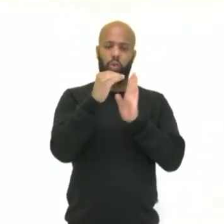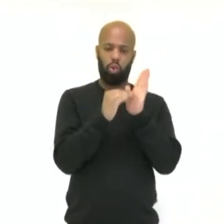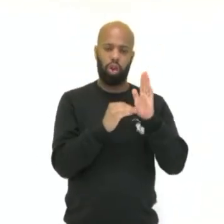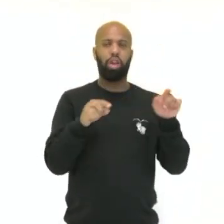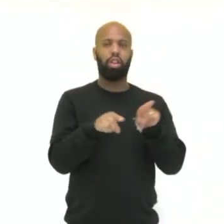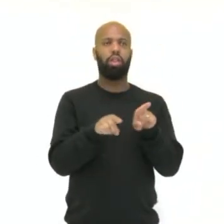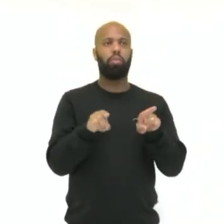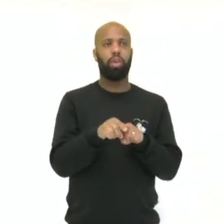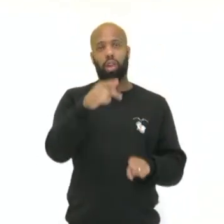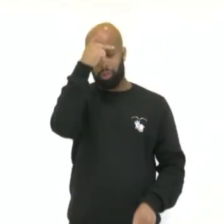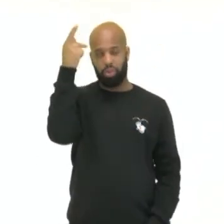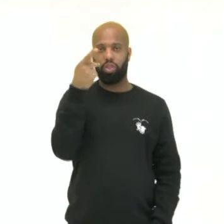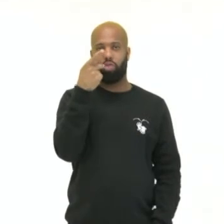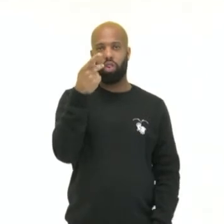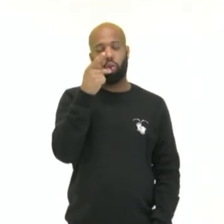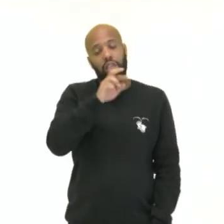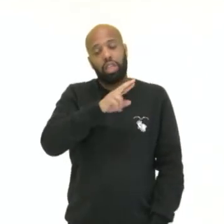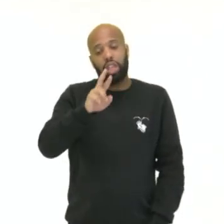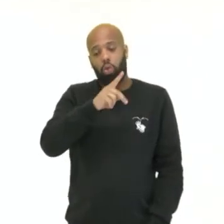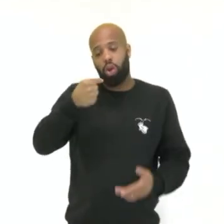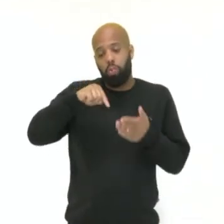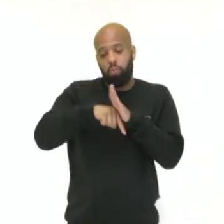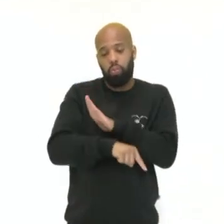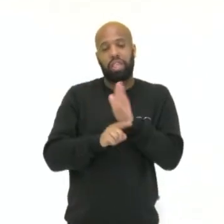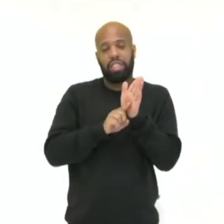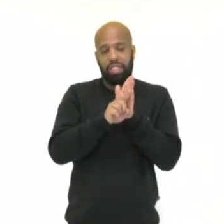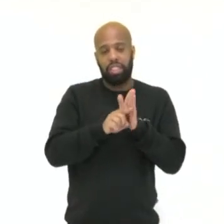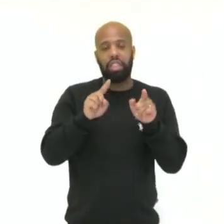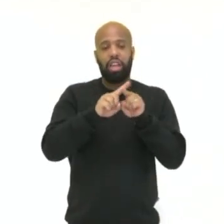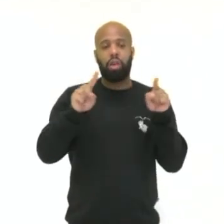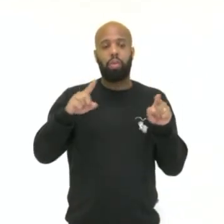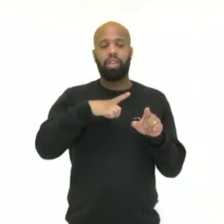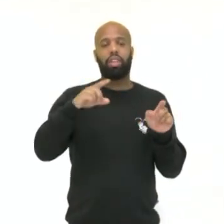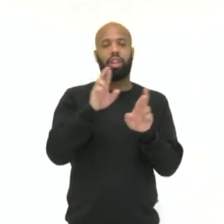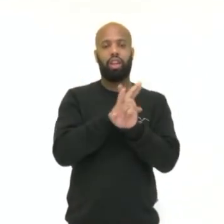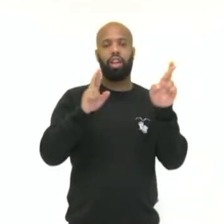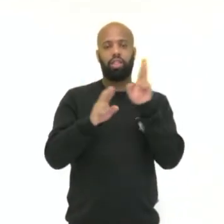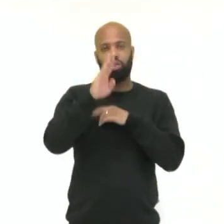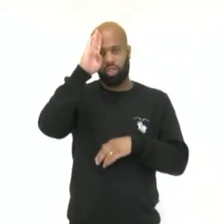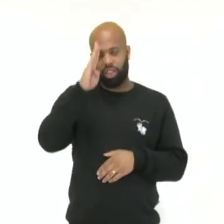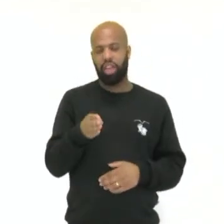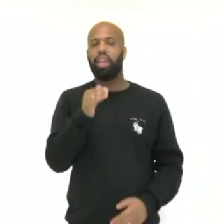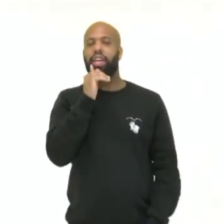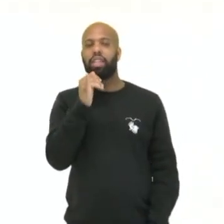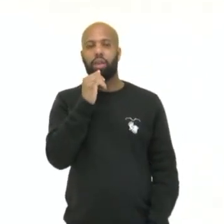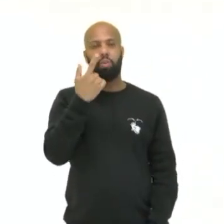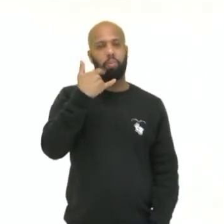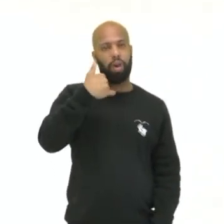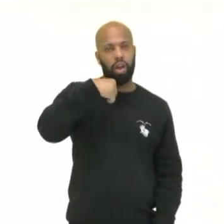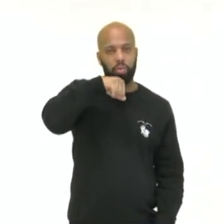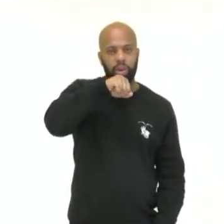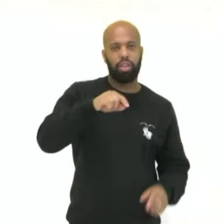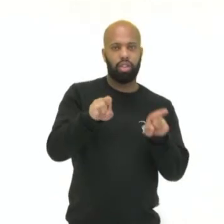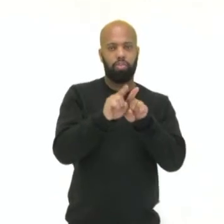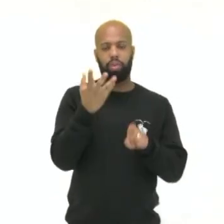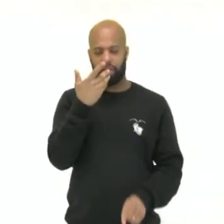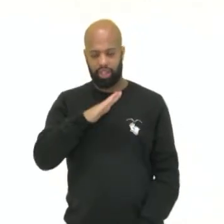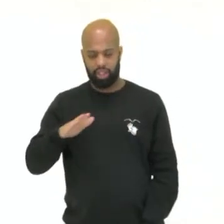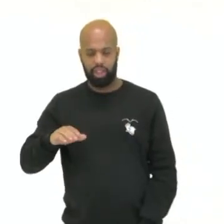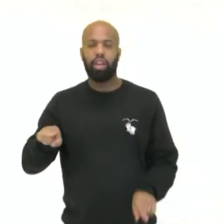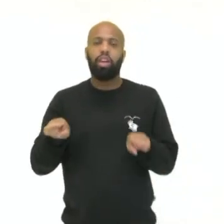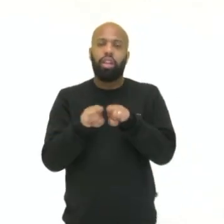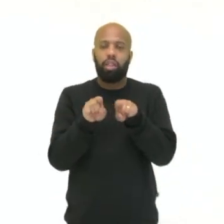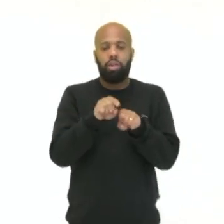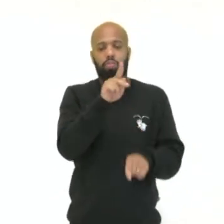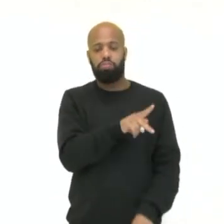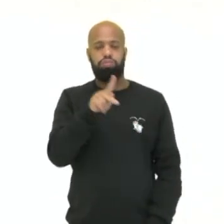de pessoas não especializadas, mas diretamente envolvidas como pais, mães, crianças,